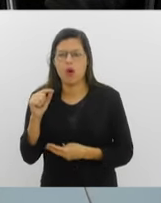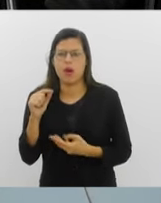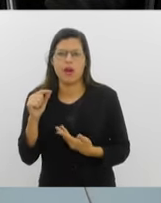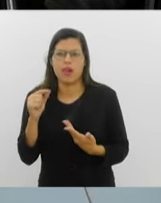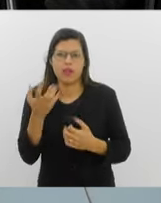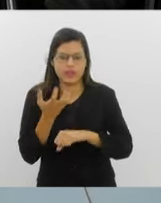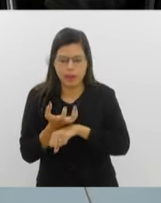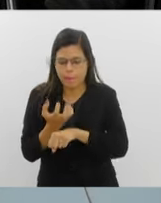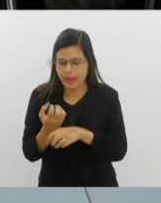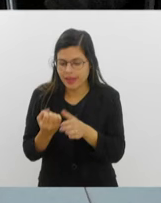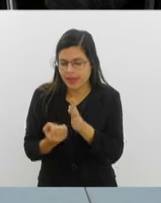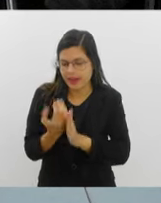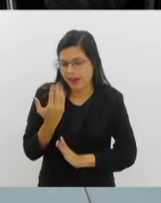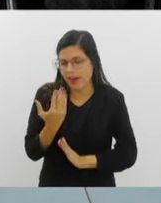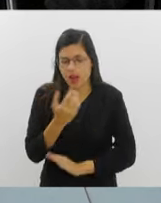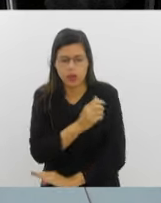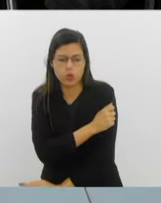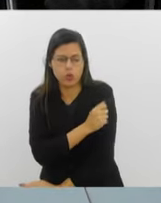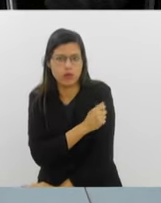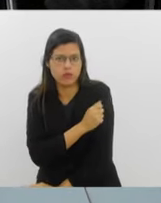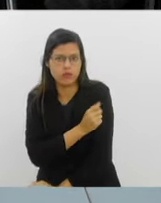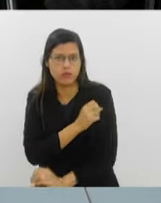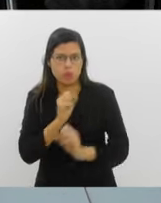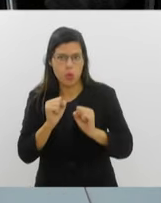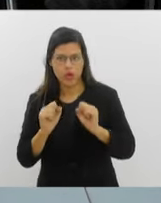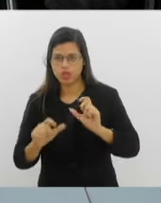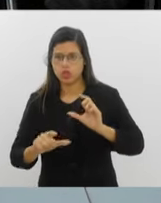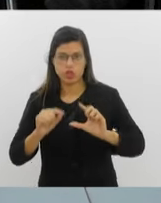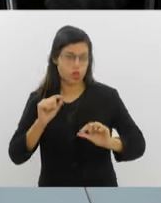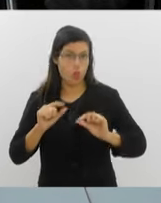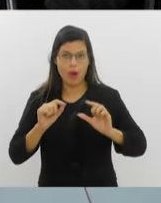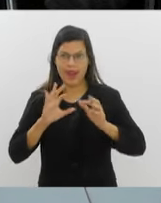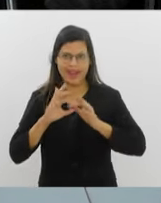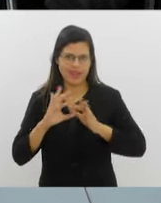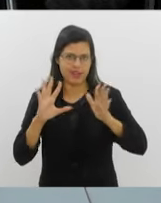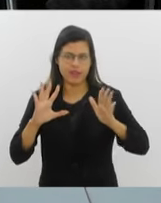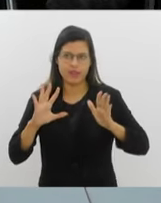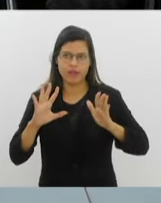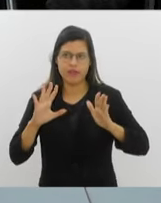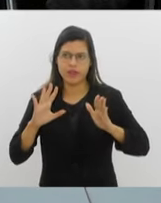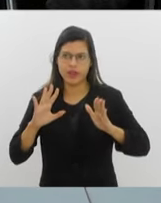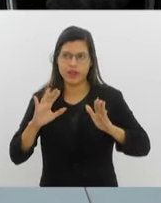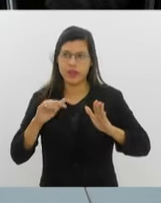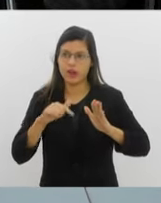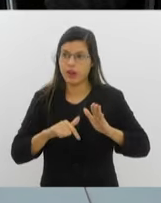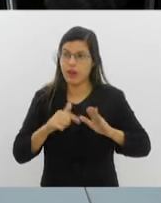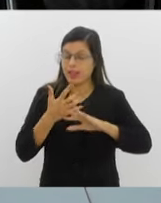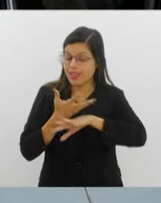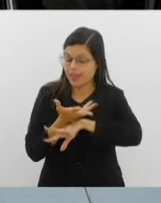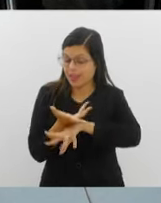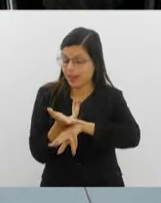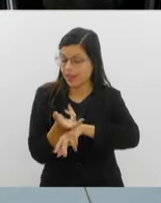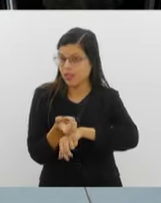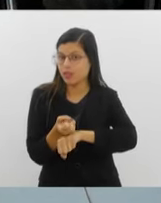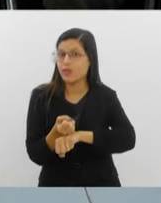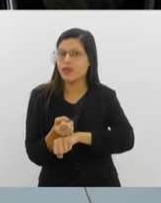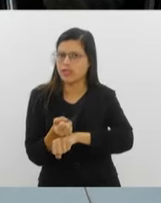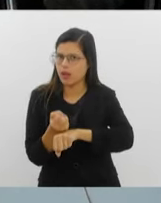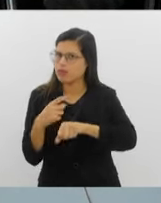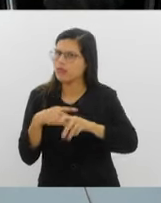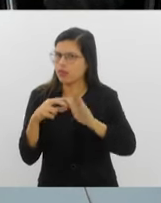poderá fazê-la ou não. Mas isso não é livre escolha, não é sinônimo de transversal. Transversal está dito o que